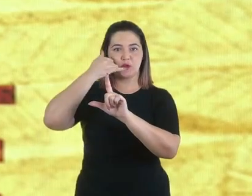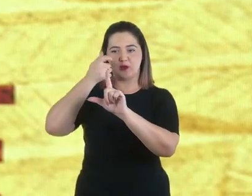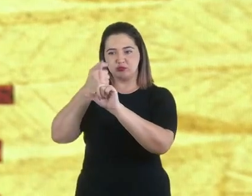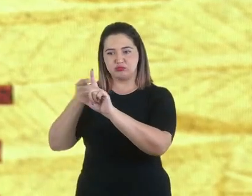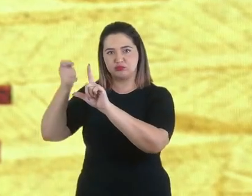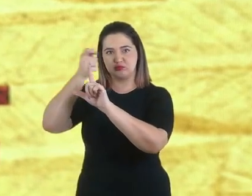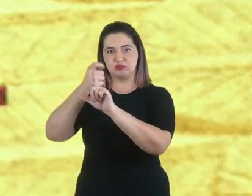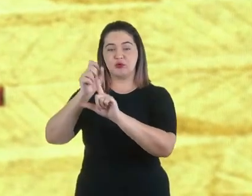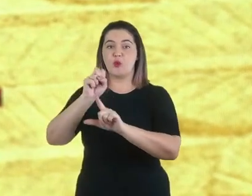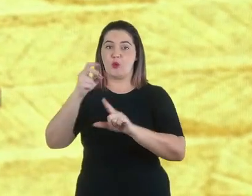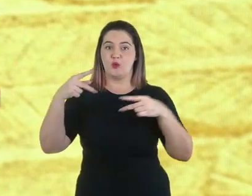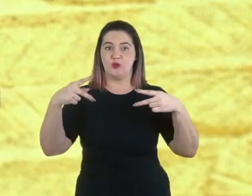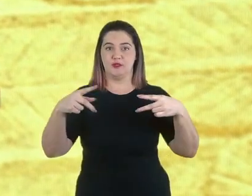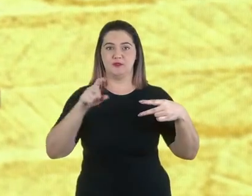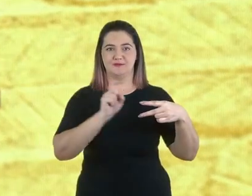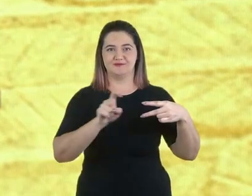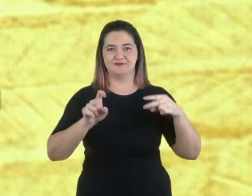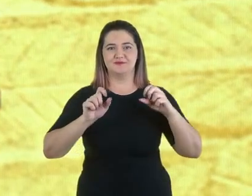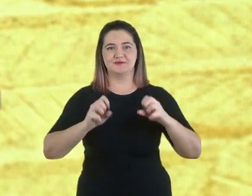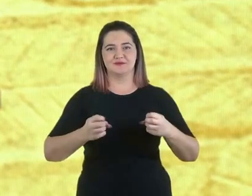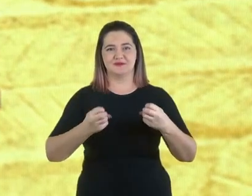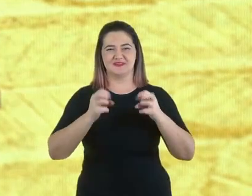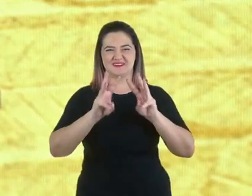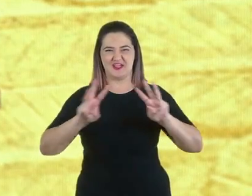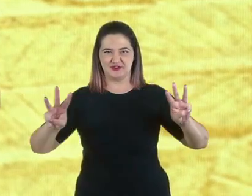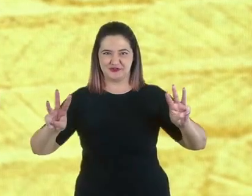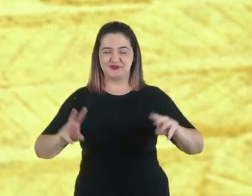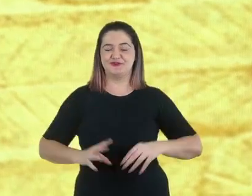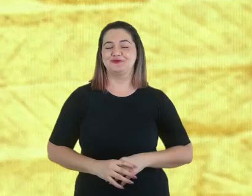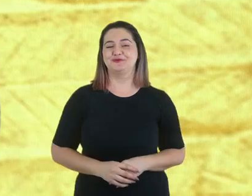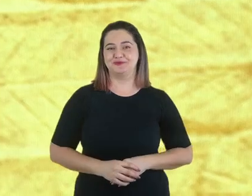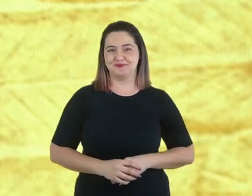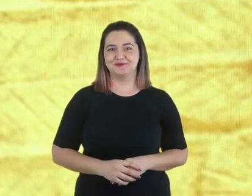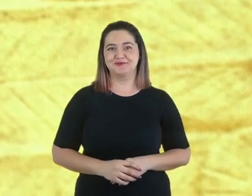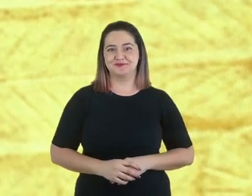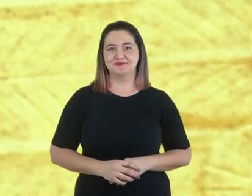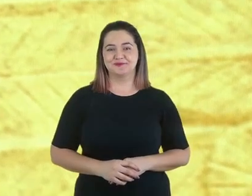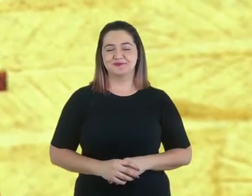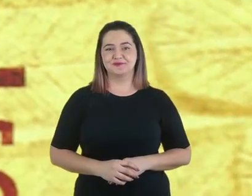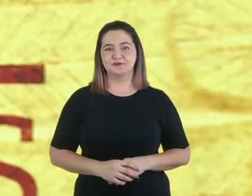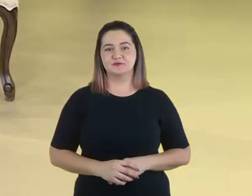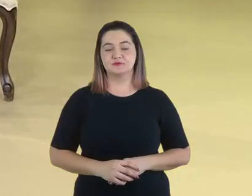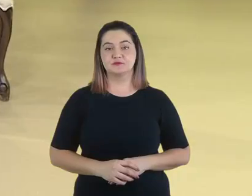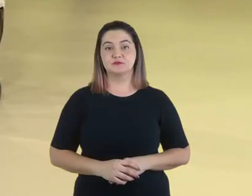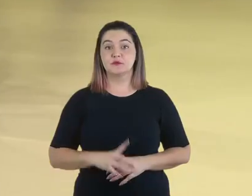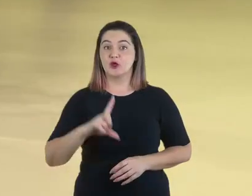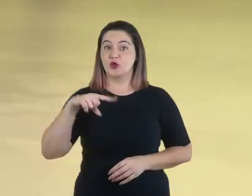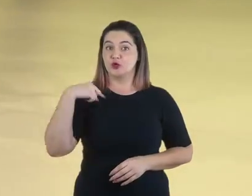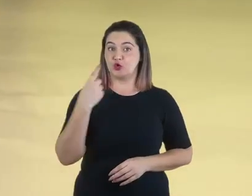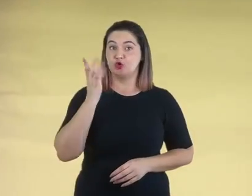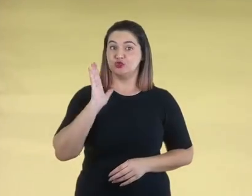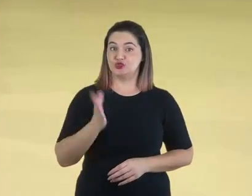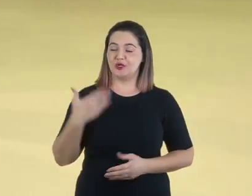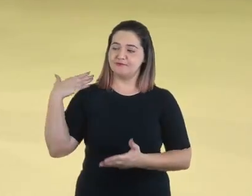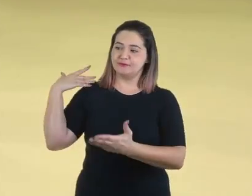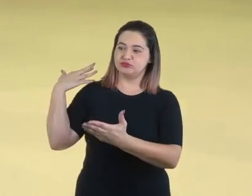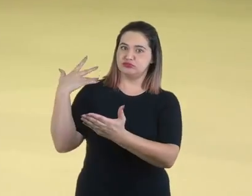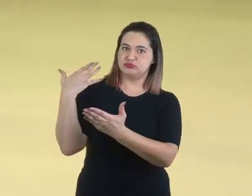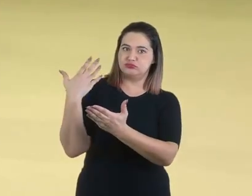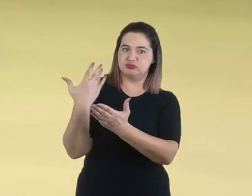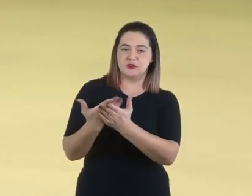está aí na sua tela ou entrar na página biblia.com.br. Pelo que nós vimos até agora,